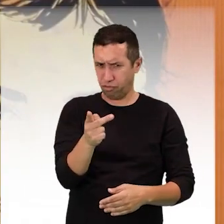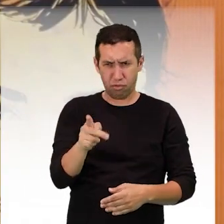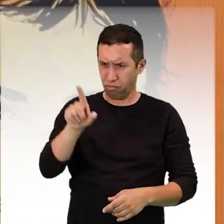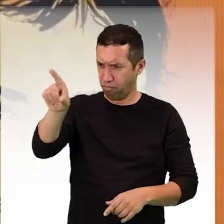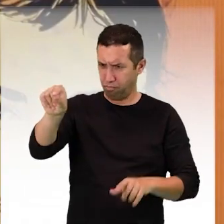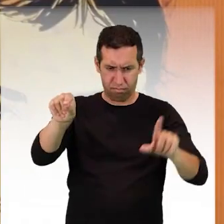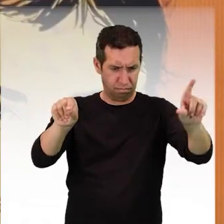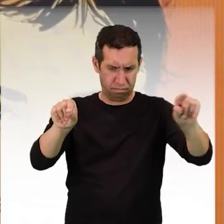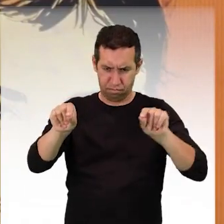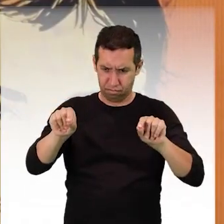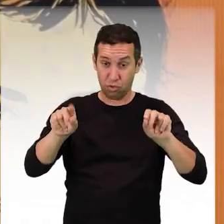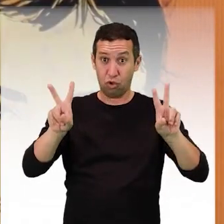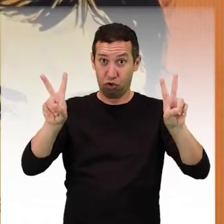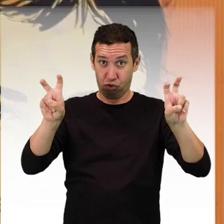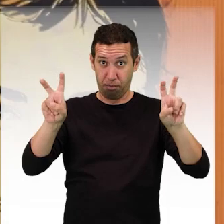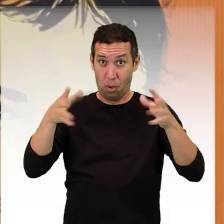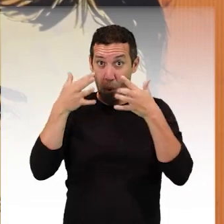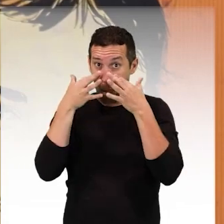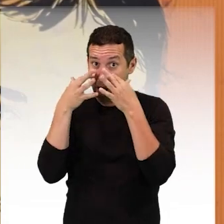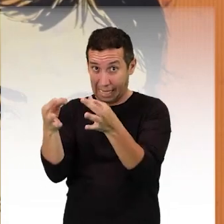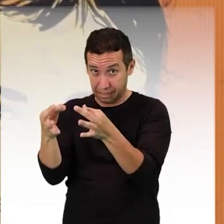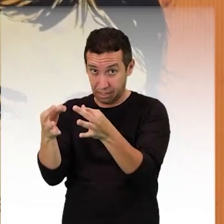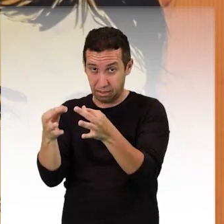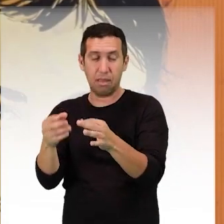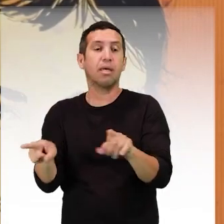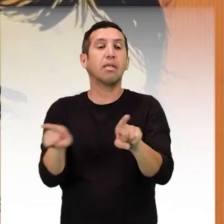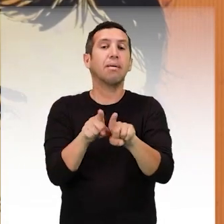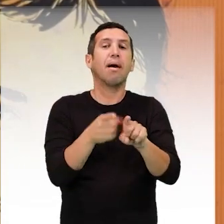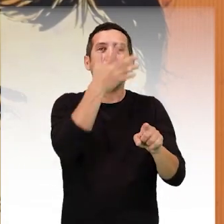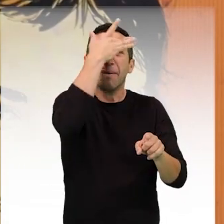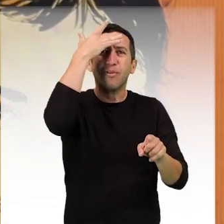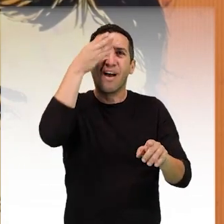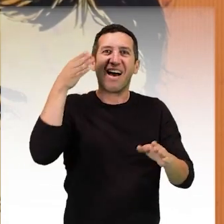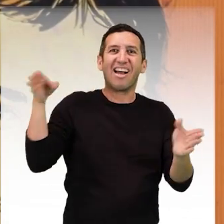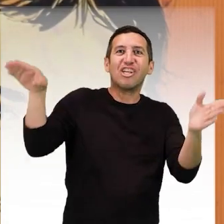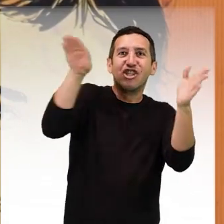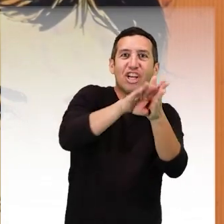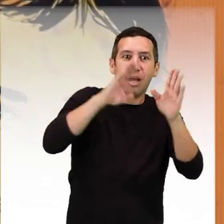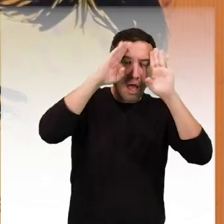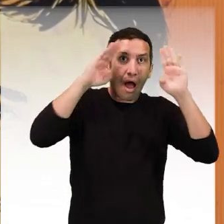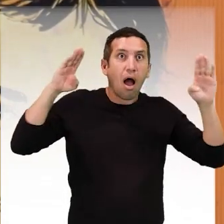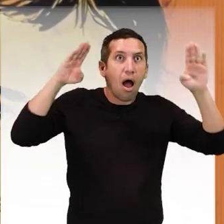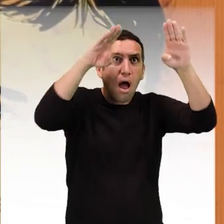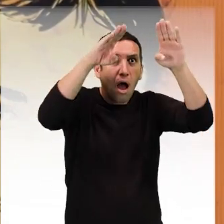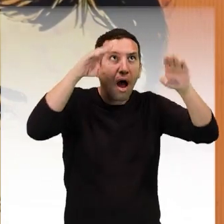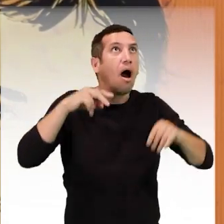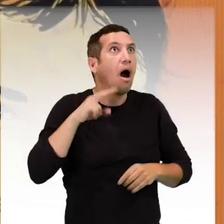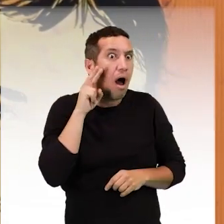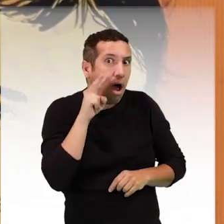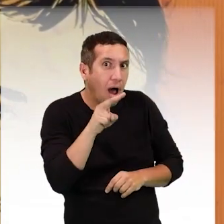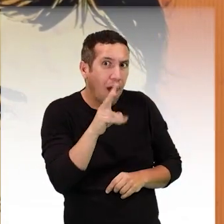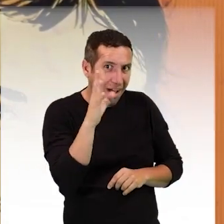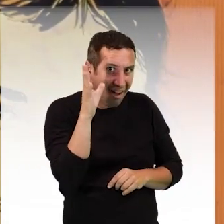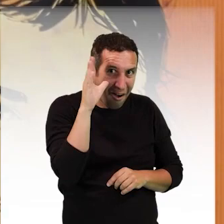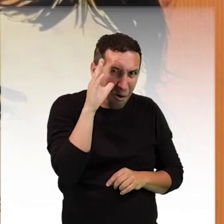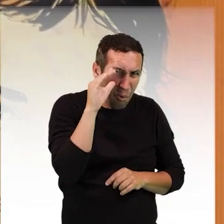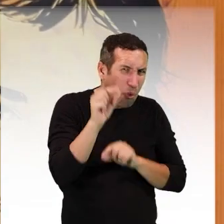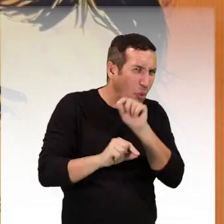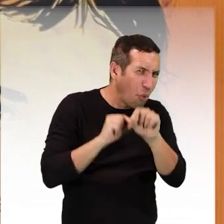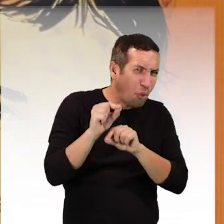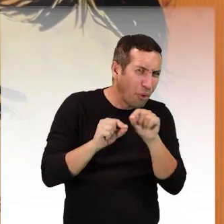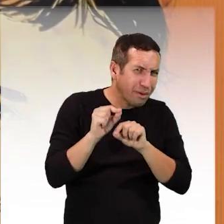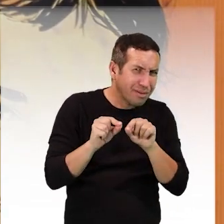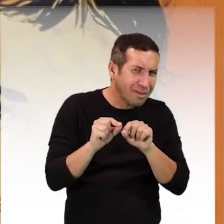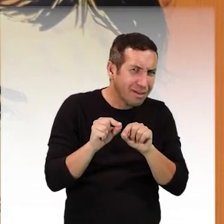de conversa tão esclarecedora e quero pegar aqui um ponto que os dois falaram, o alerta e essa questão também de quem chega